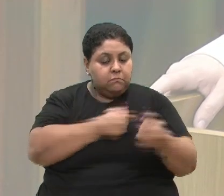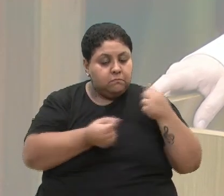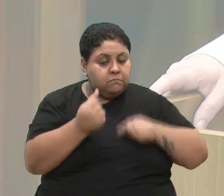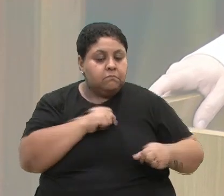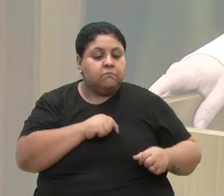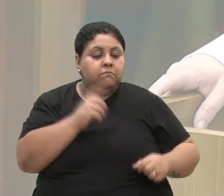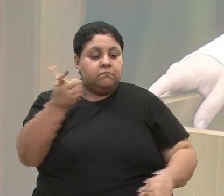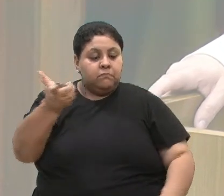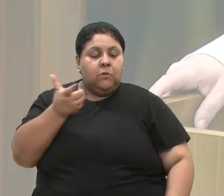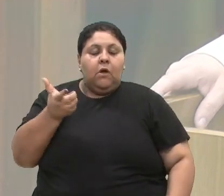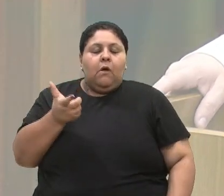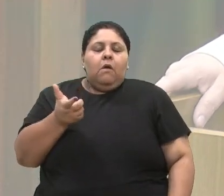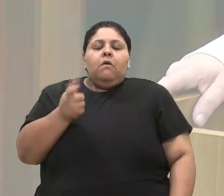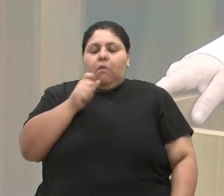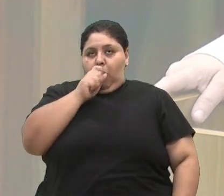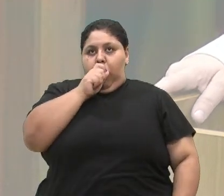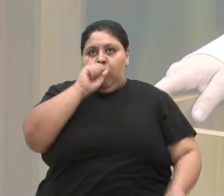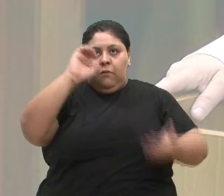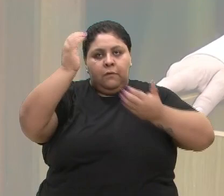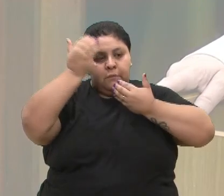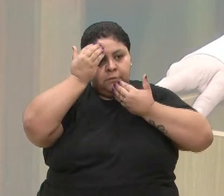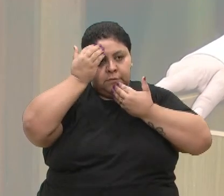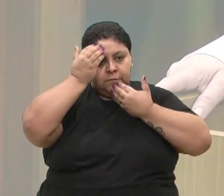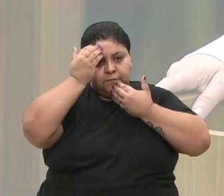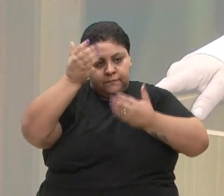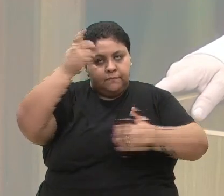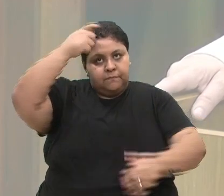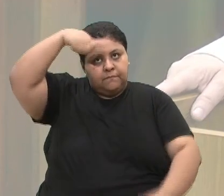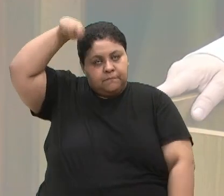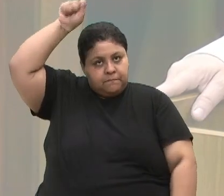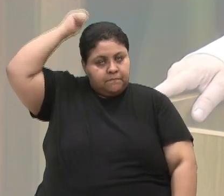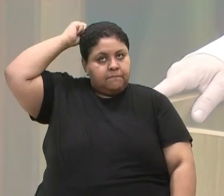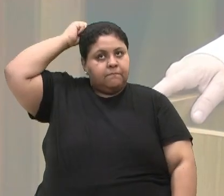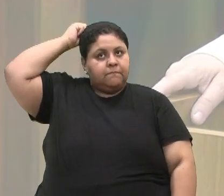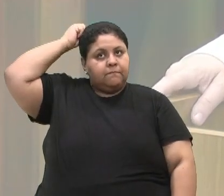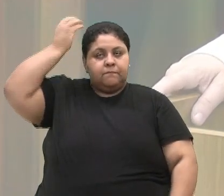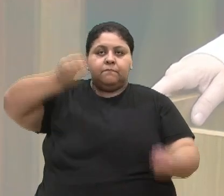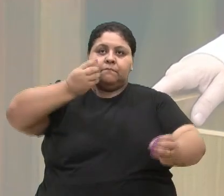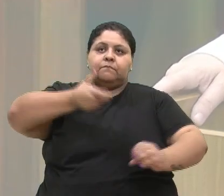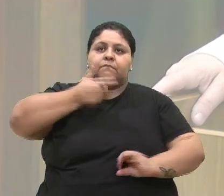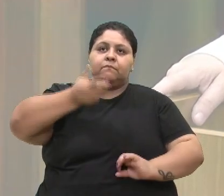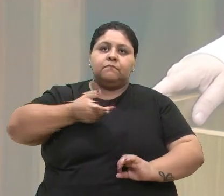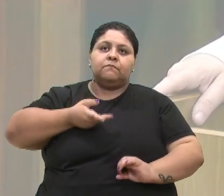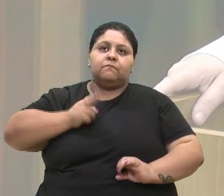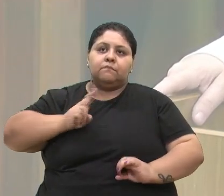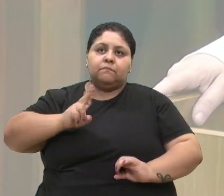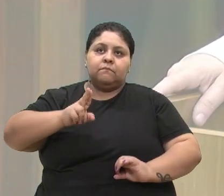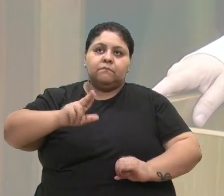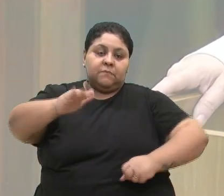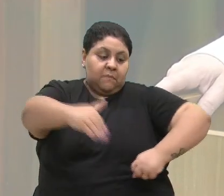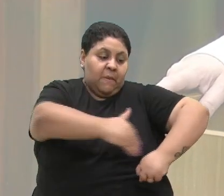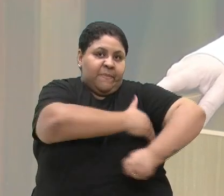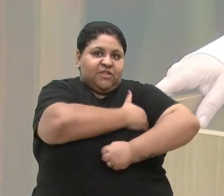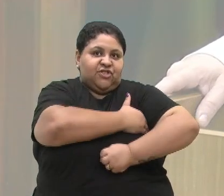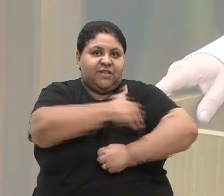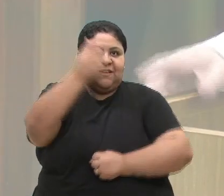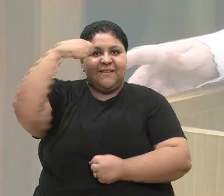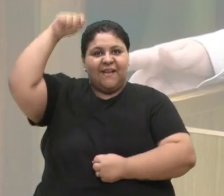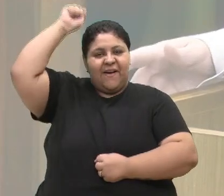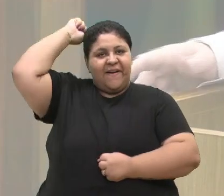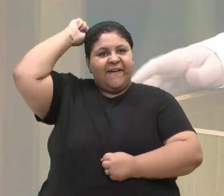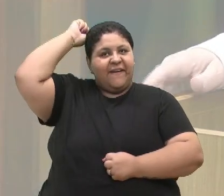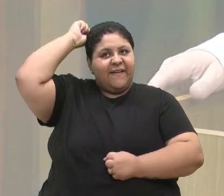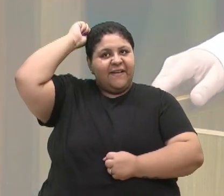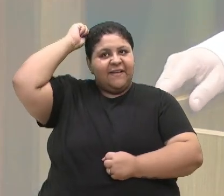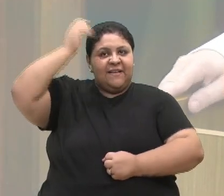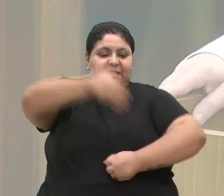e quero aqui deixar um agradecimento ao UCS, que, como eu digo, eu sempre venho com a minha pastinha da UCS aqui e aonde eu vou eu